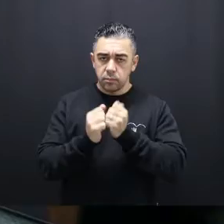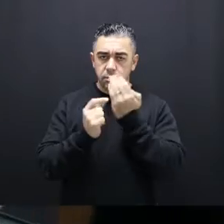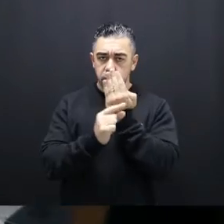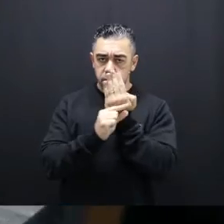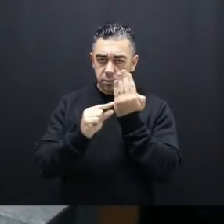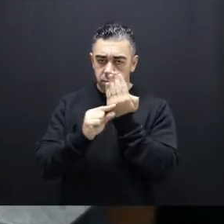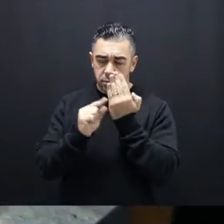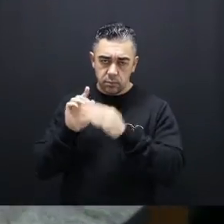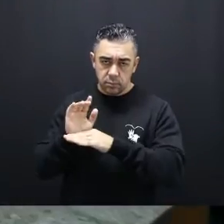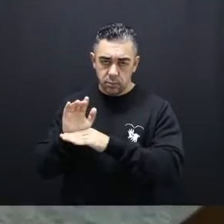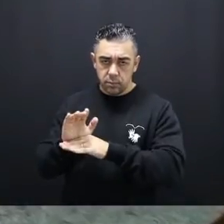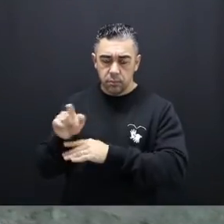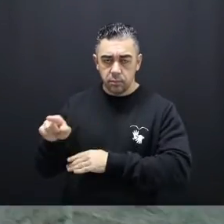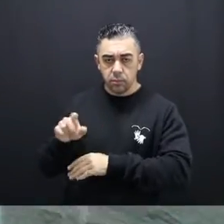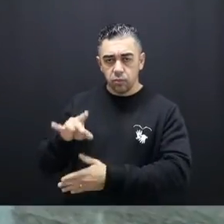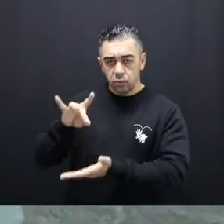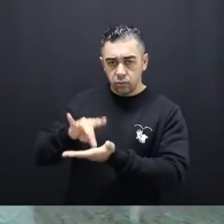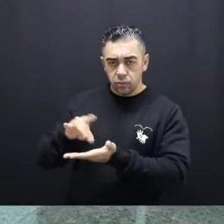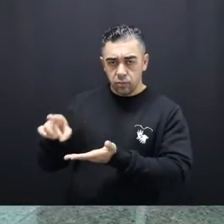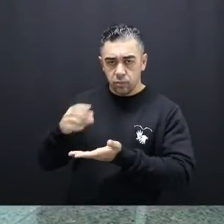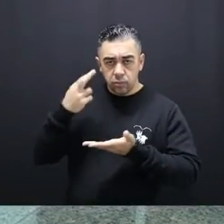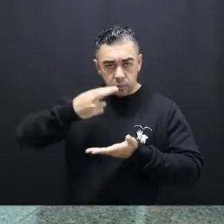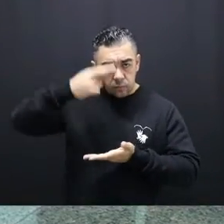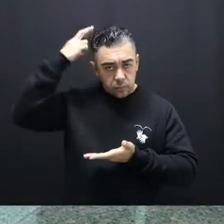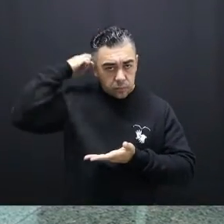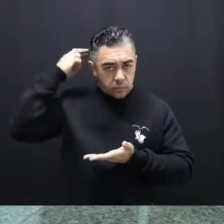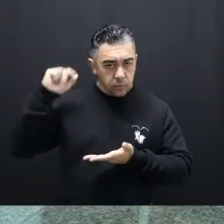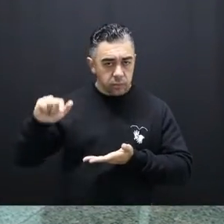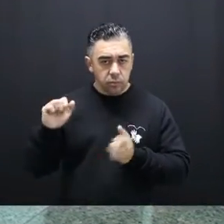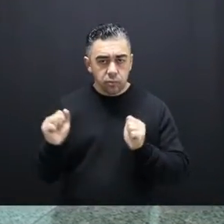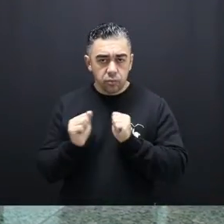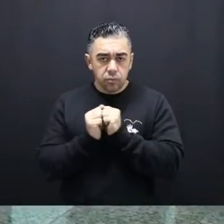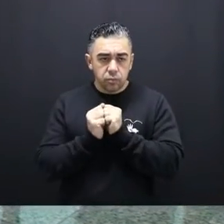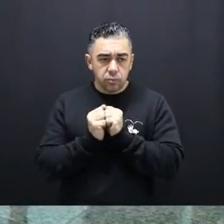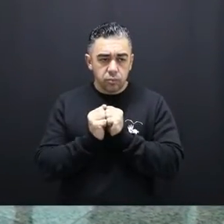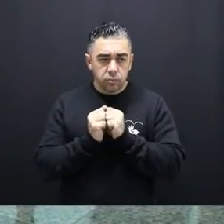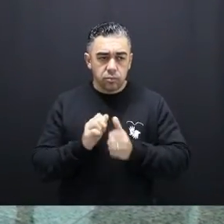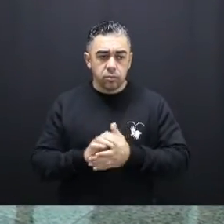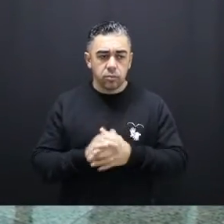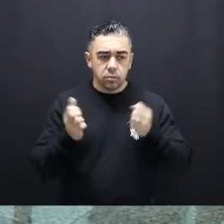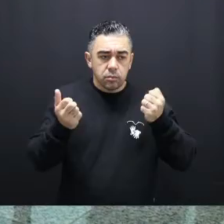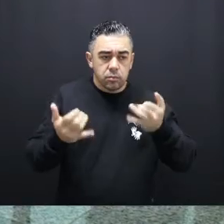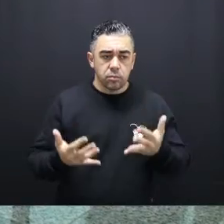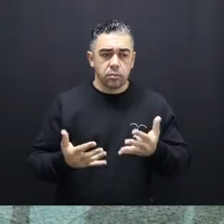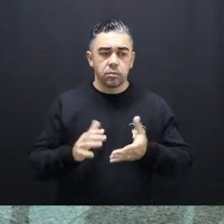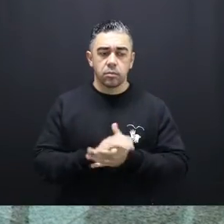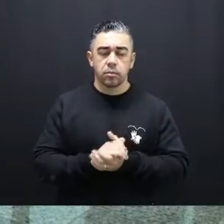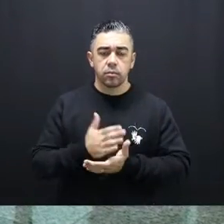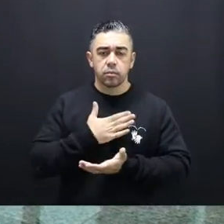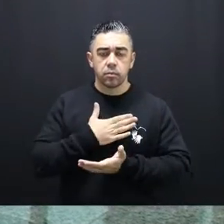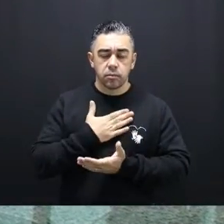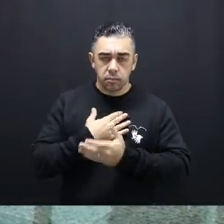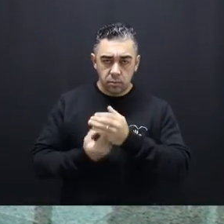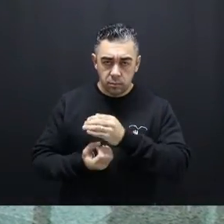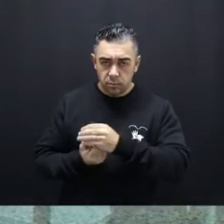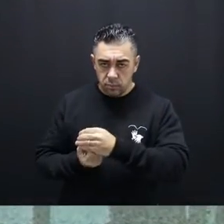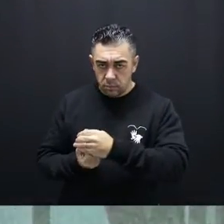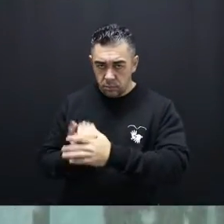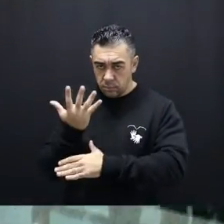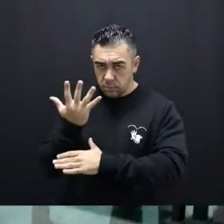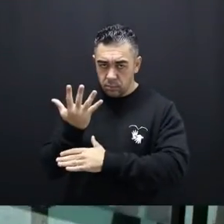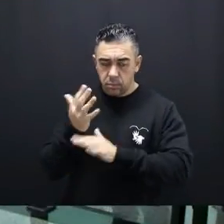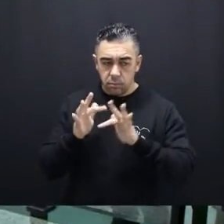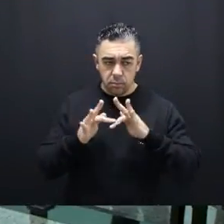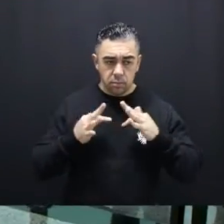o originário autor que ao Vereador Renê Machado é só de falar um pouquinho sobre isso porque eu tenho na minha origem aqui é